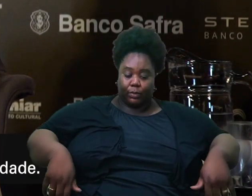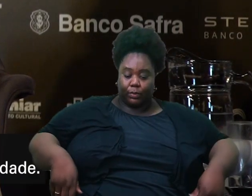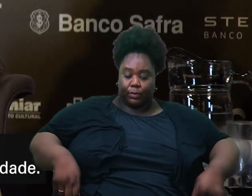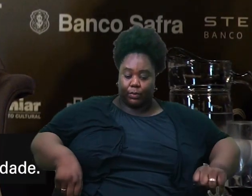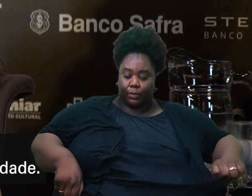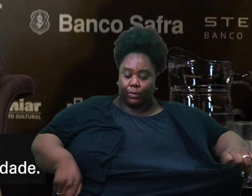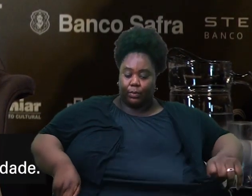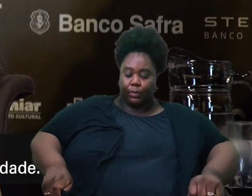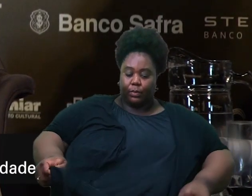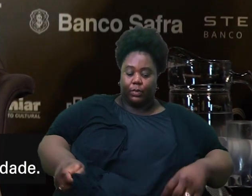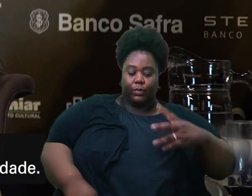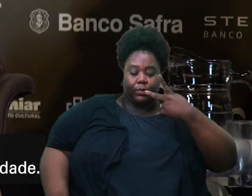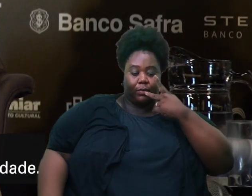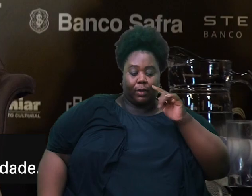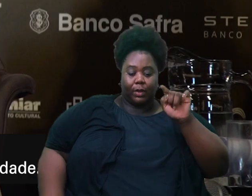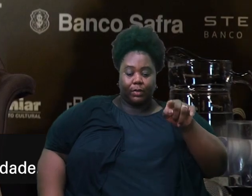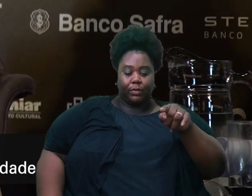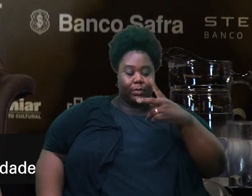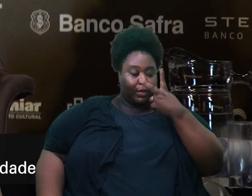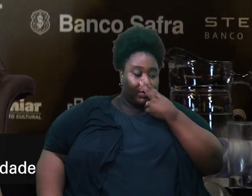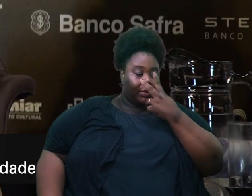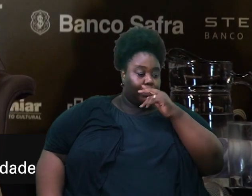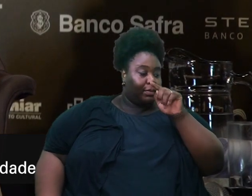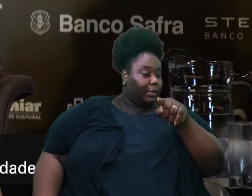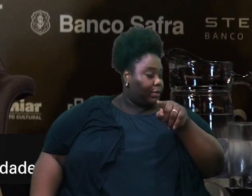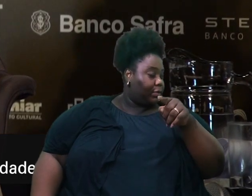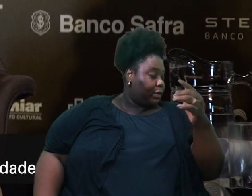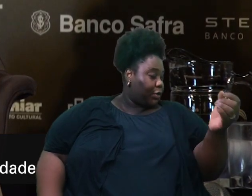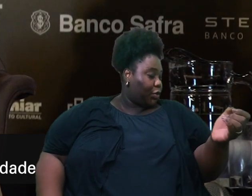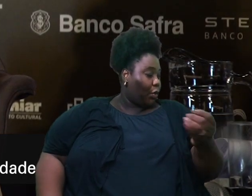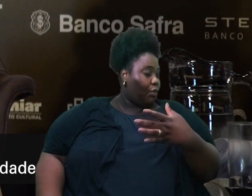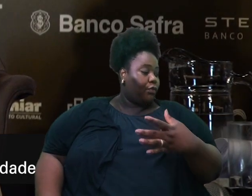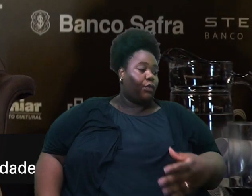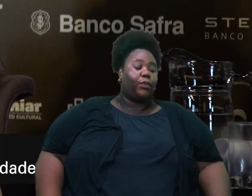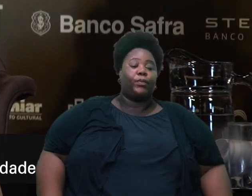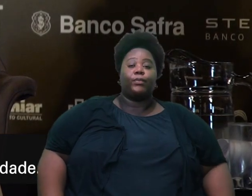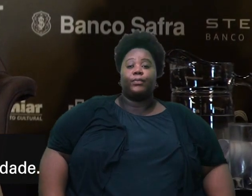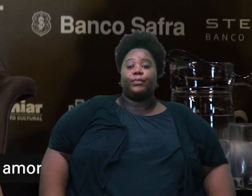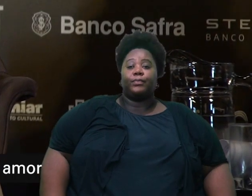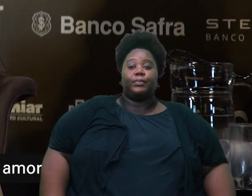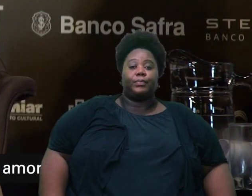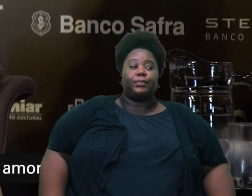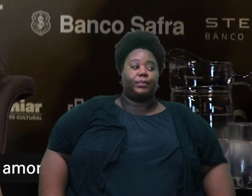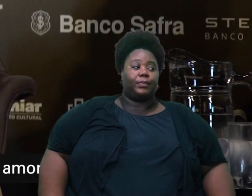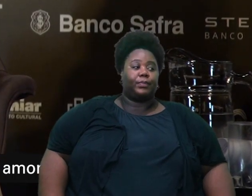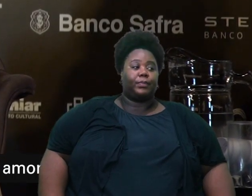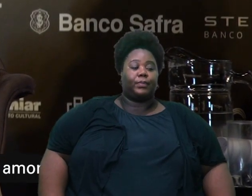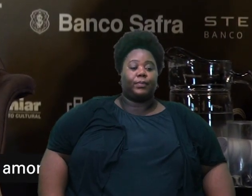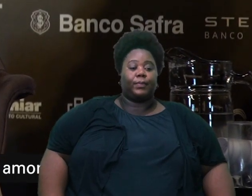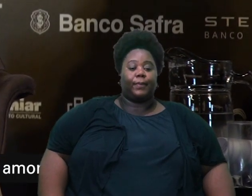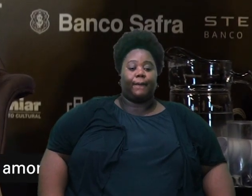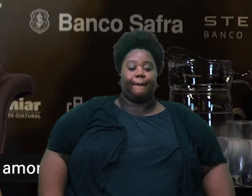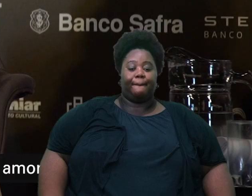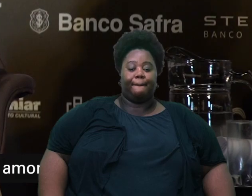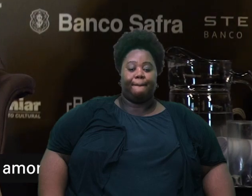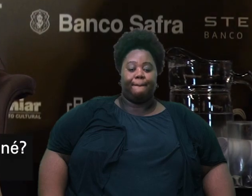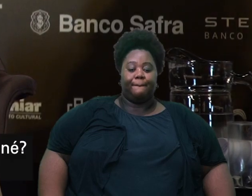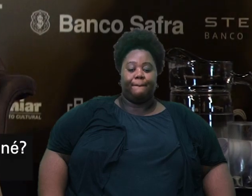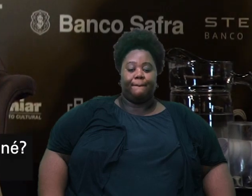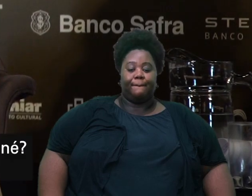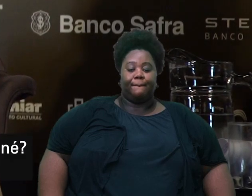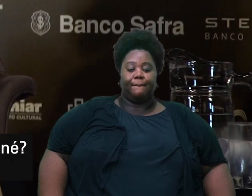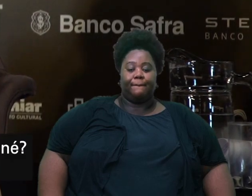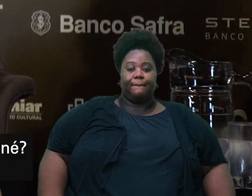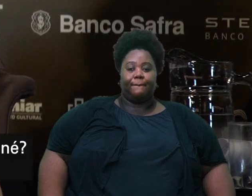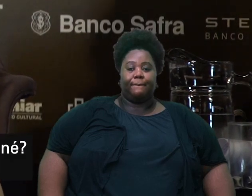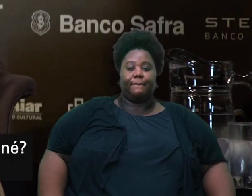se referindo a você, como se você fosse uma grande novidade. Olha, eu estou aí trabalhando, né, meu amor? Você